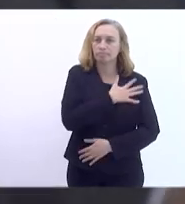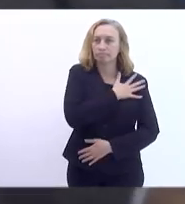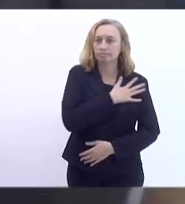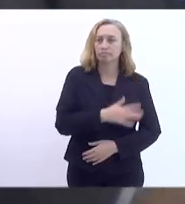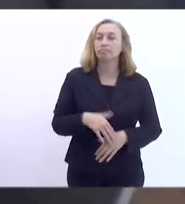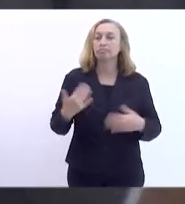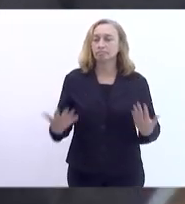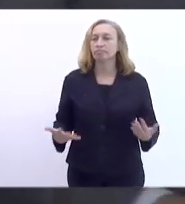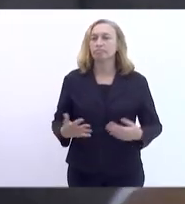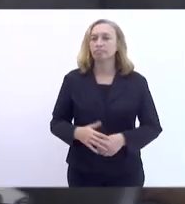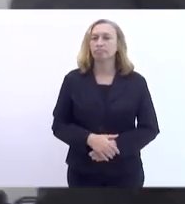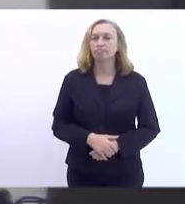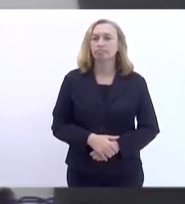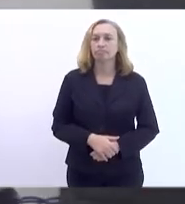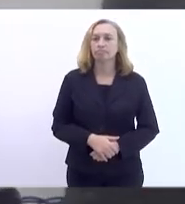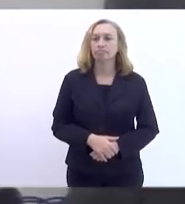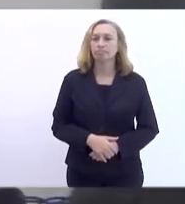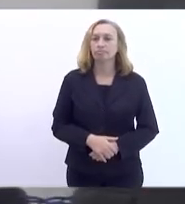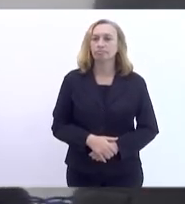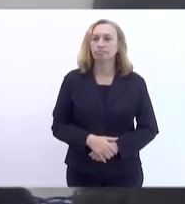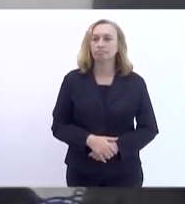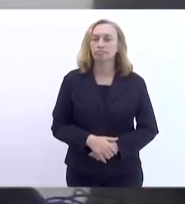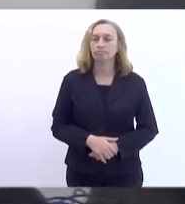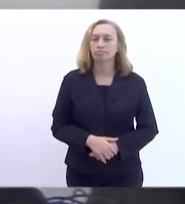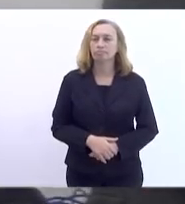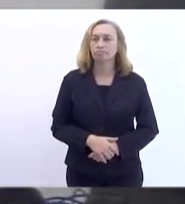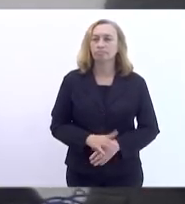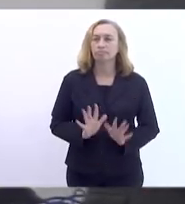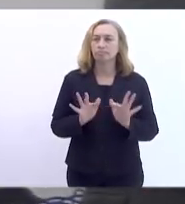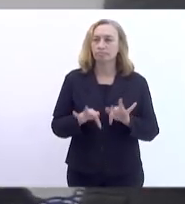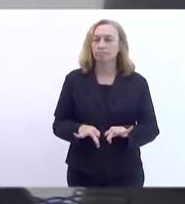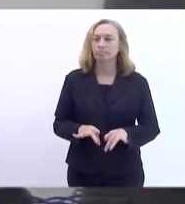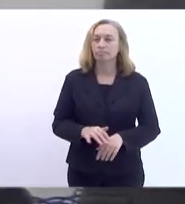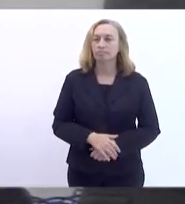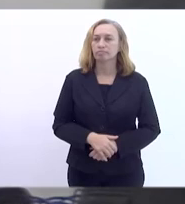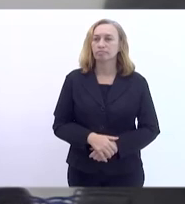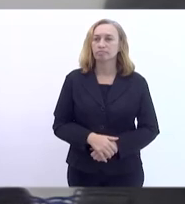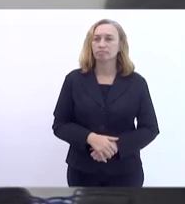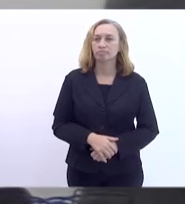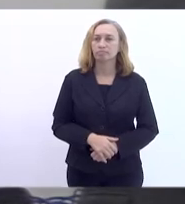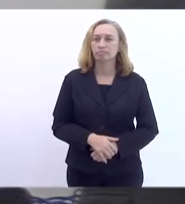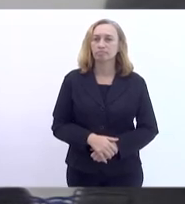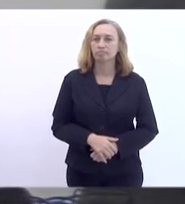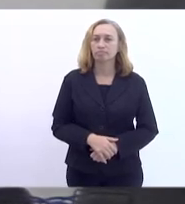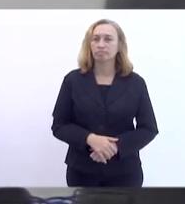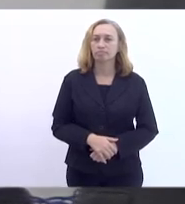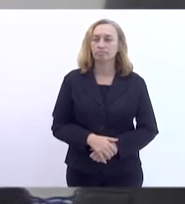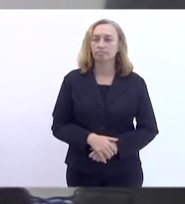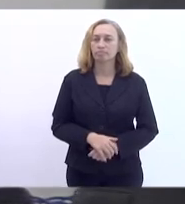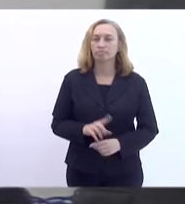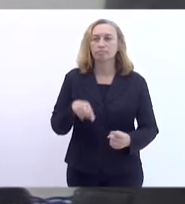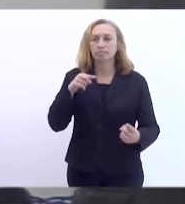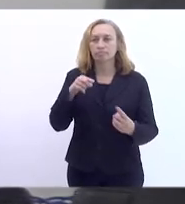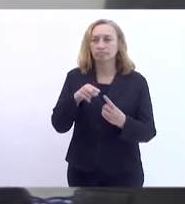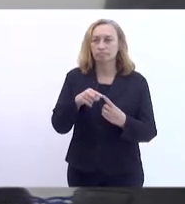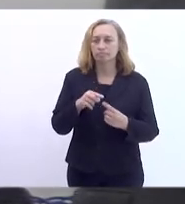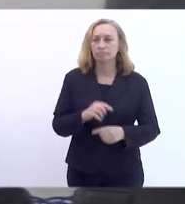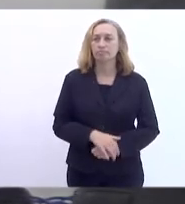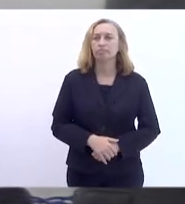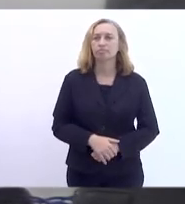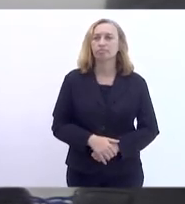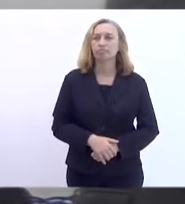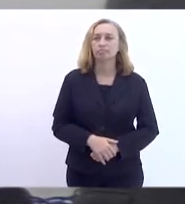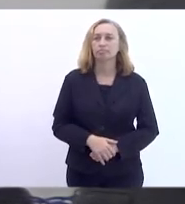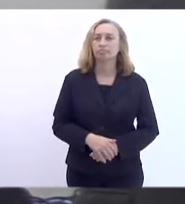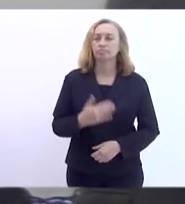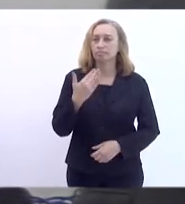Militar Então é eu acho que para concluir o O objetivo dessa dessa